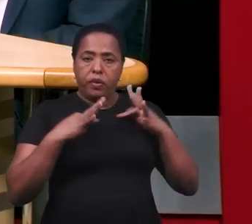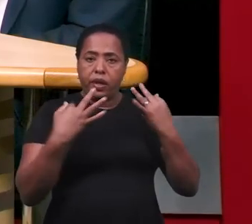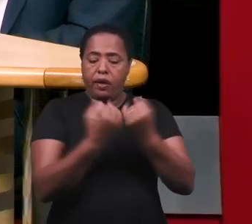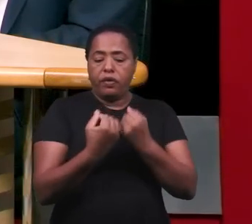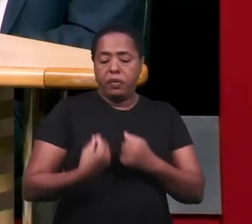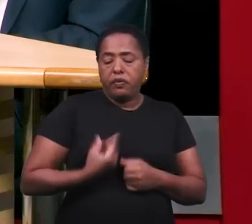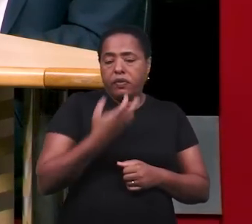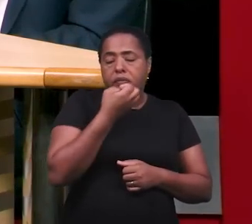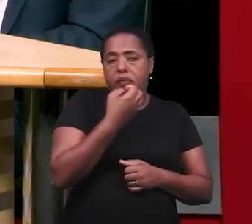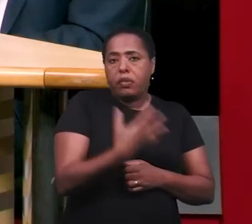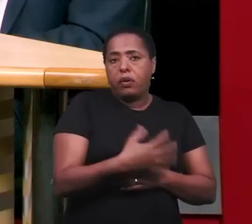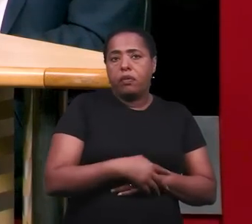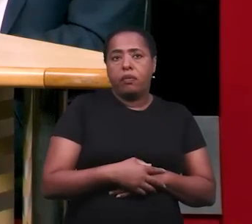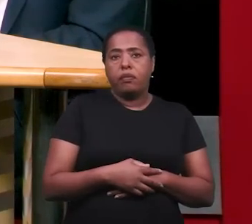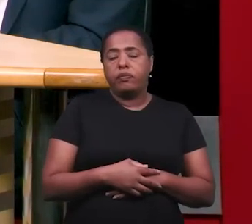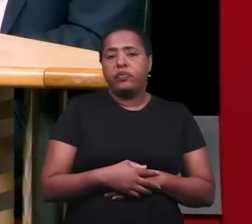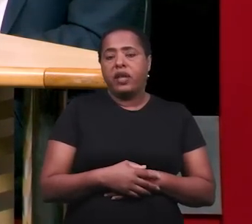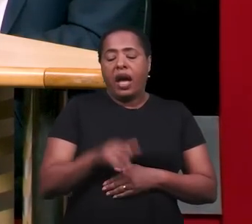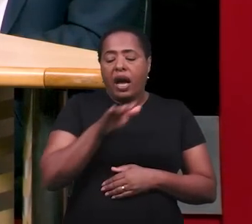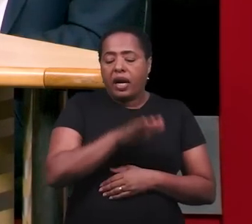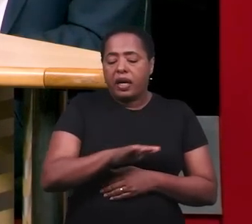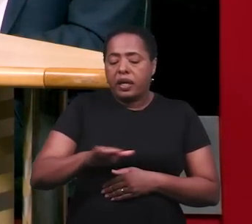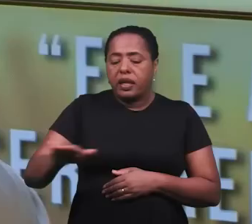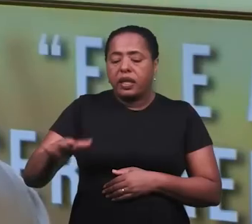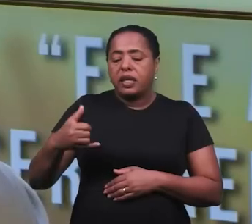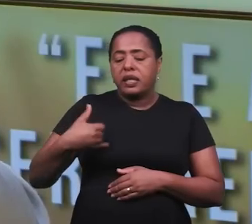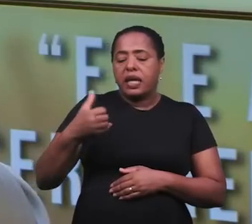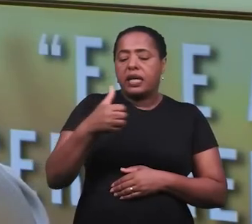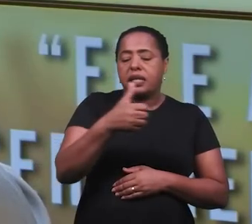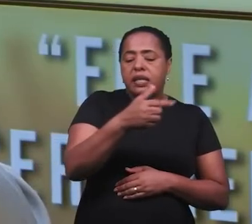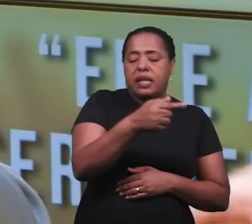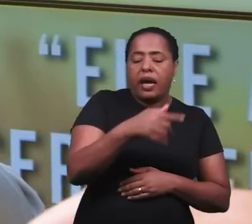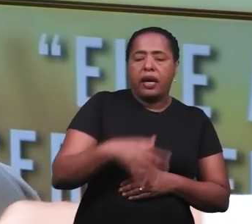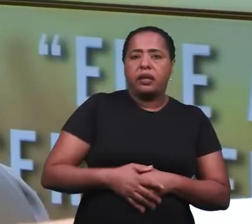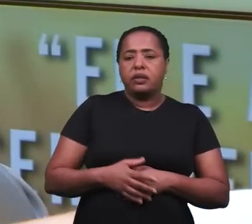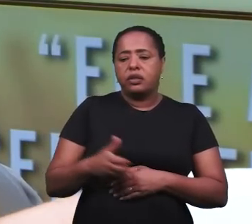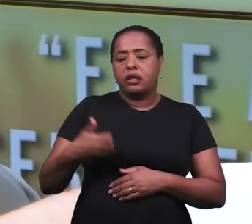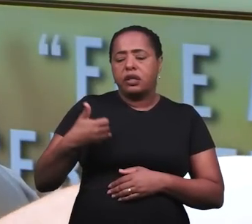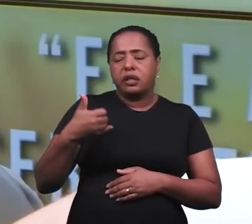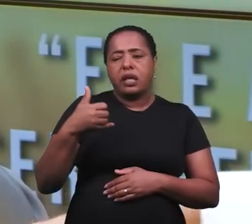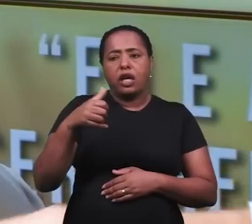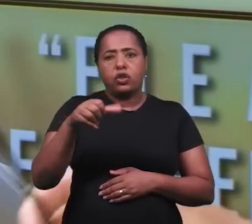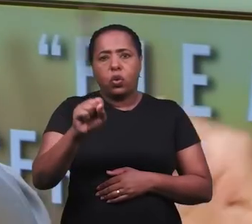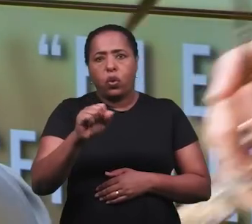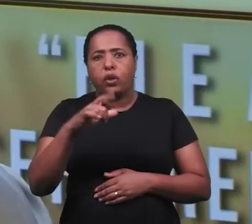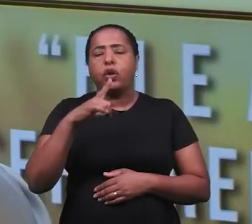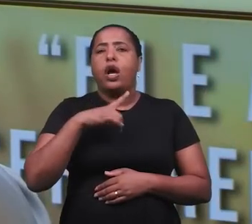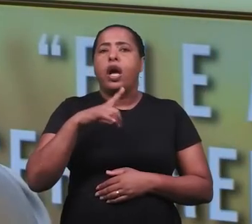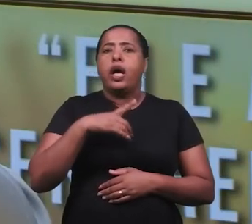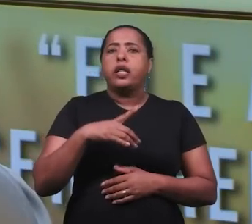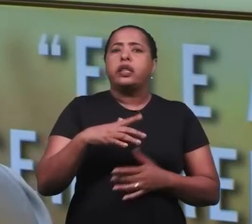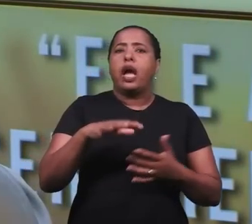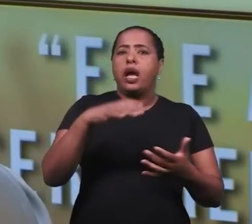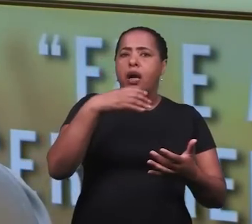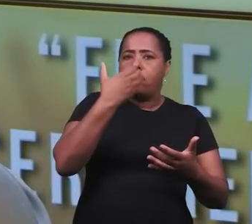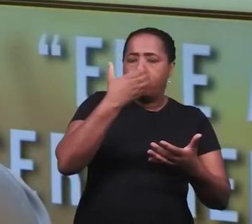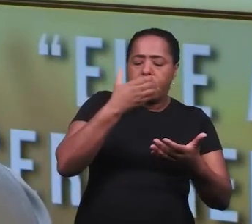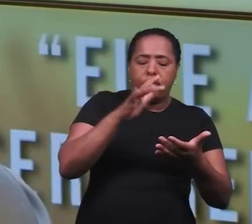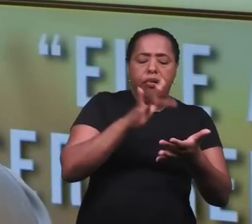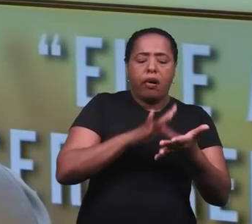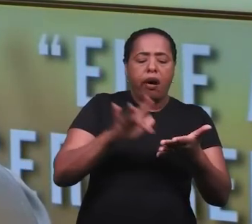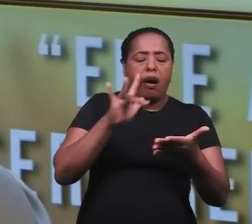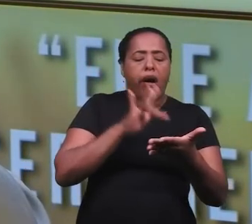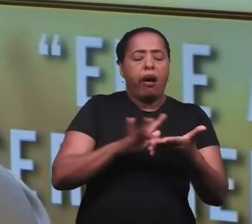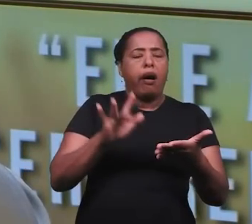Deus determinou na ordem para que o homem, a família, viva bem. Então, a criança ela está com 7,